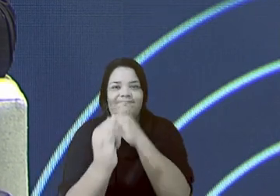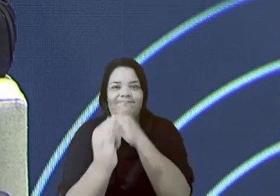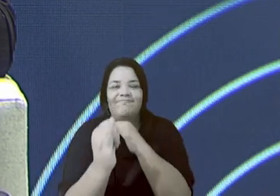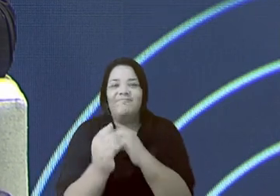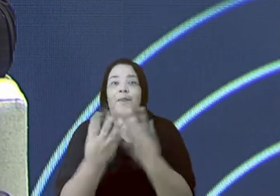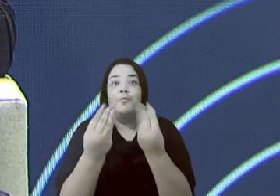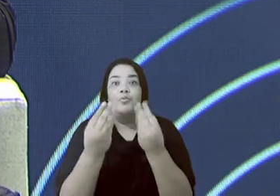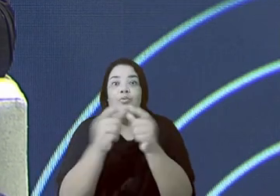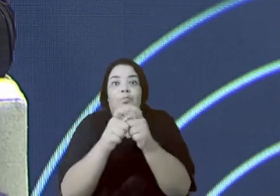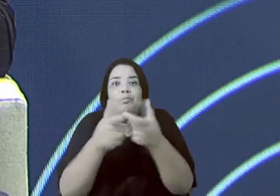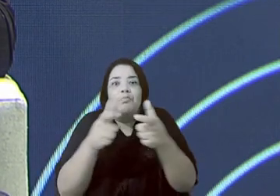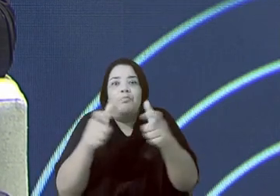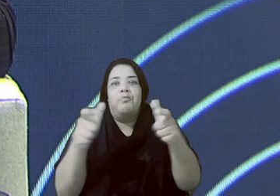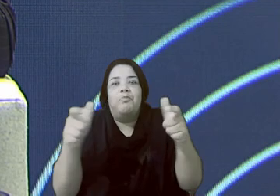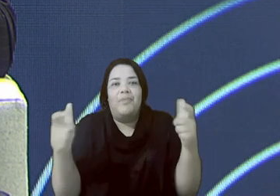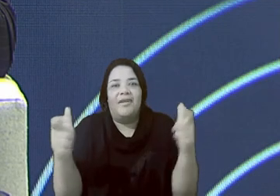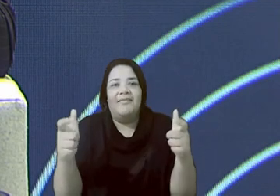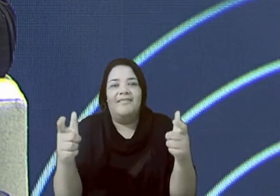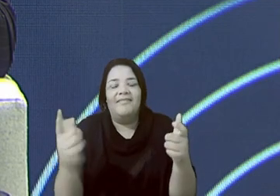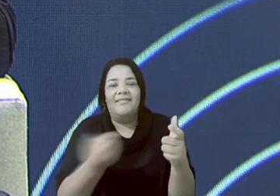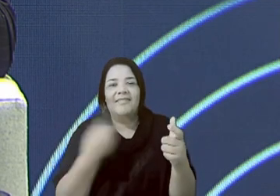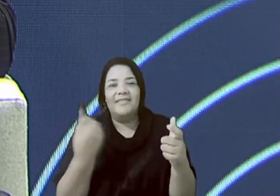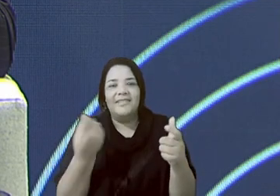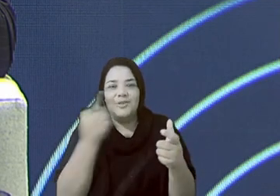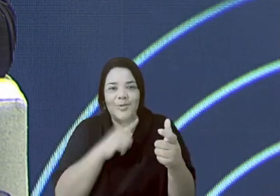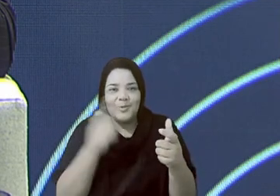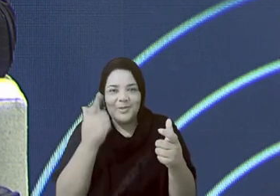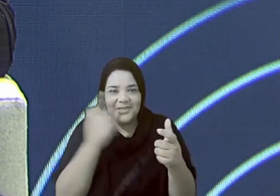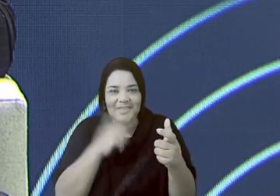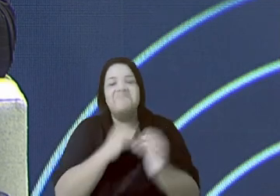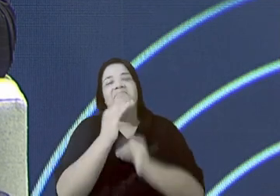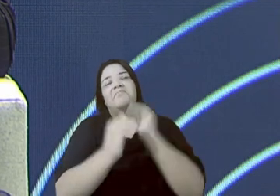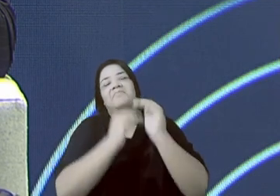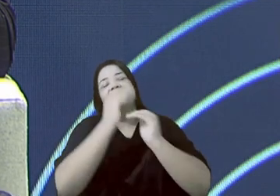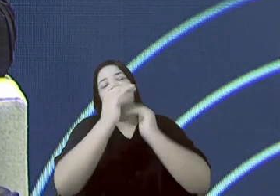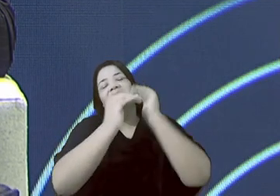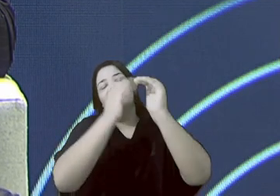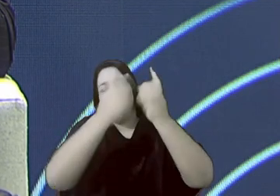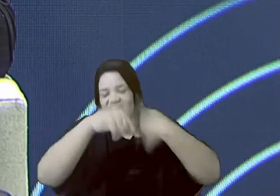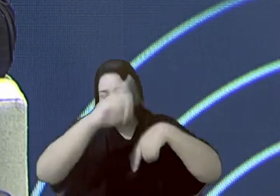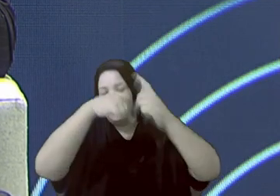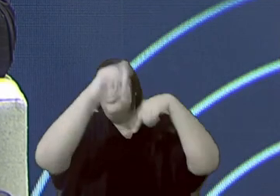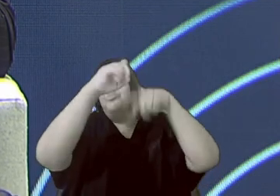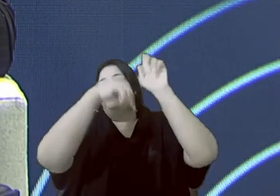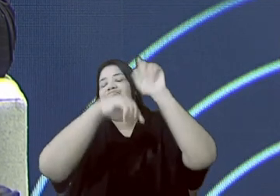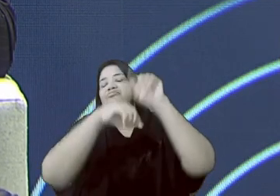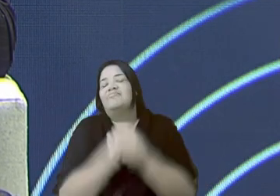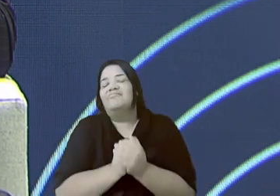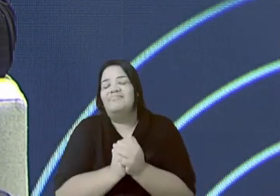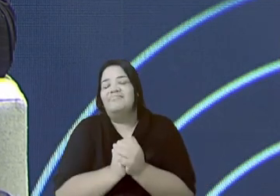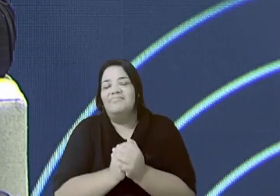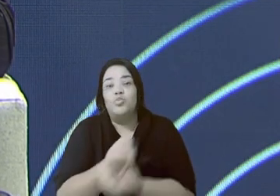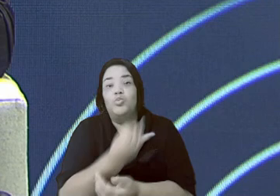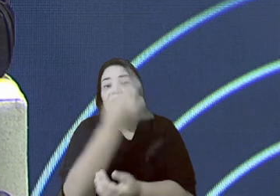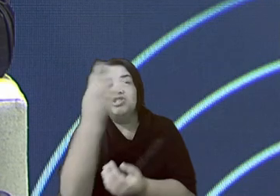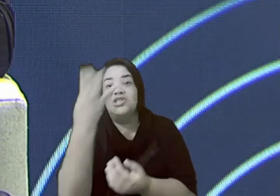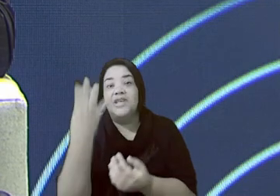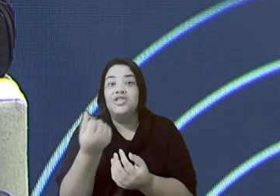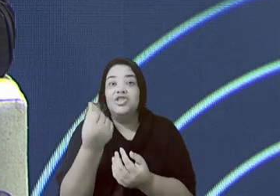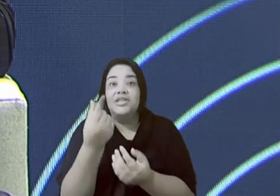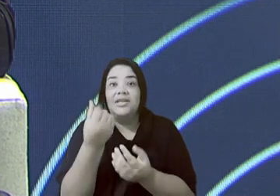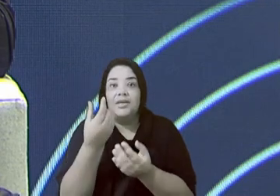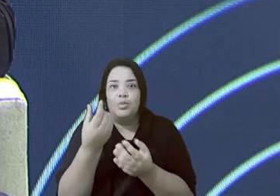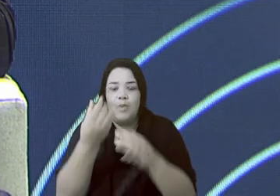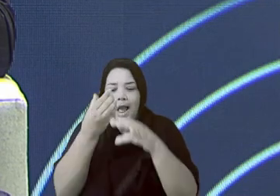e que fez não chegarmos até hoje aqui seja em número de dias ou número de volume de capital aplicado como é que foi